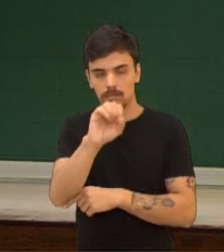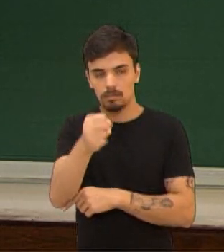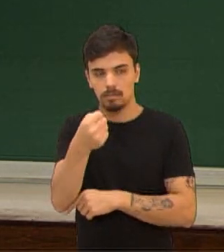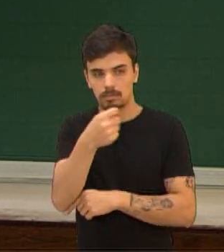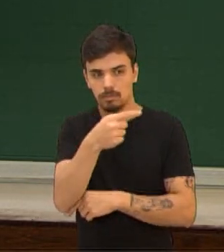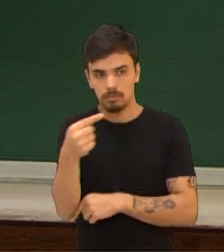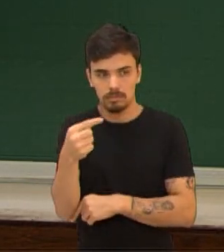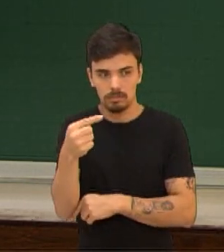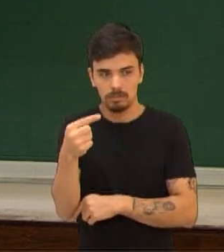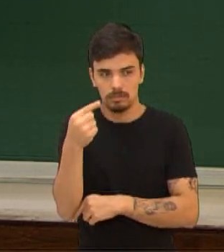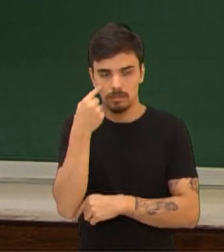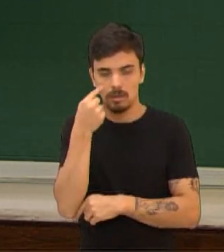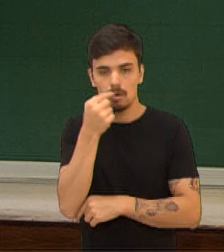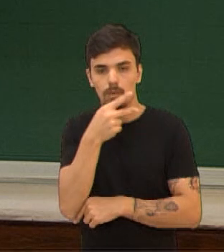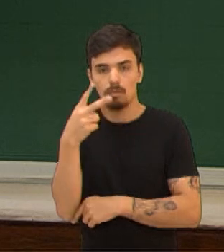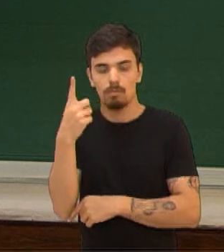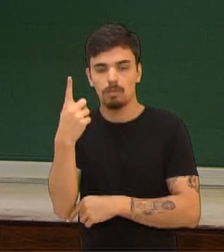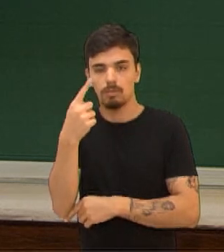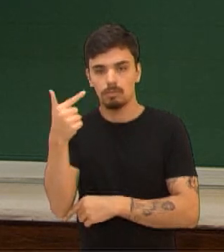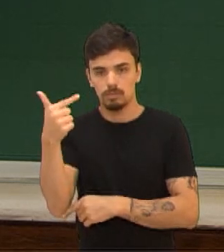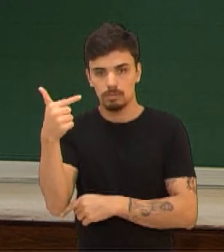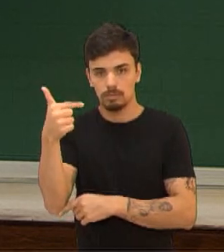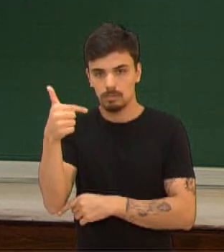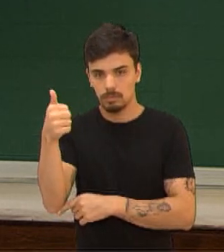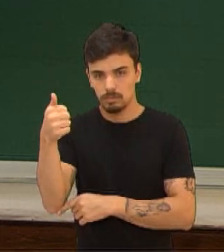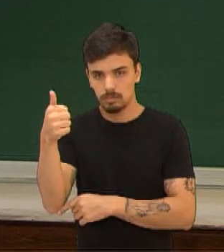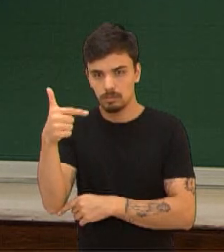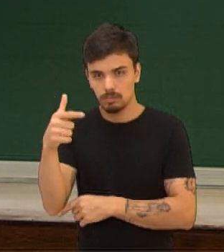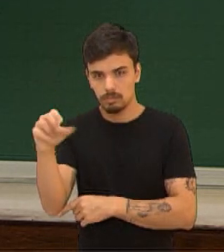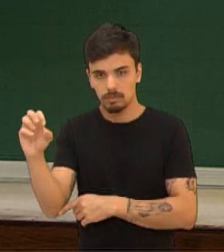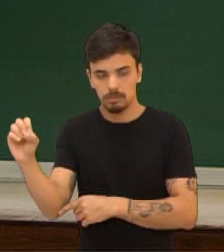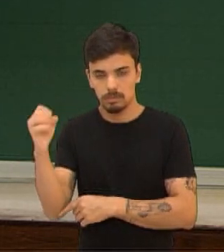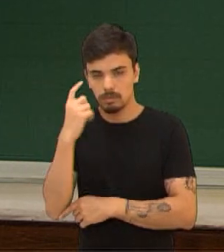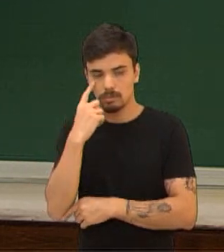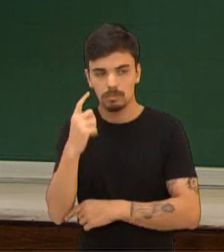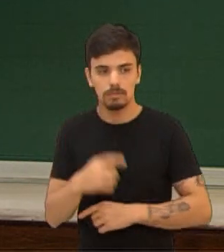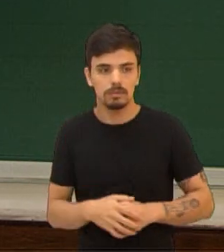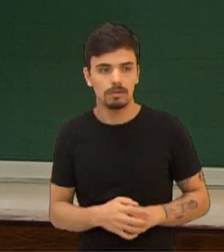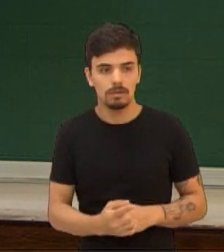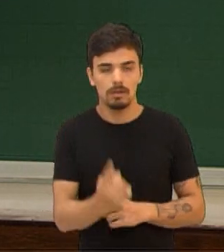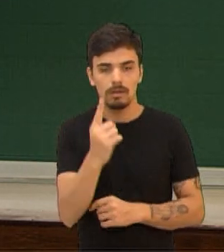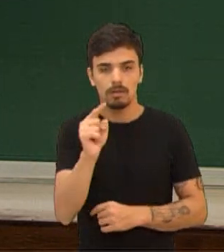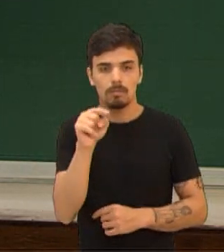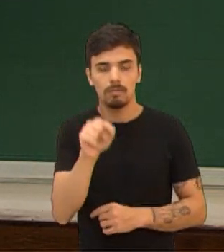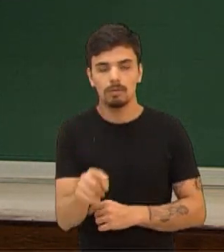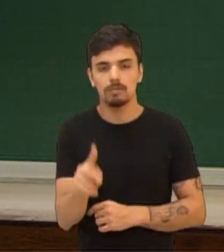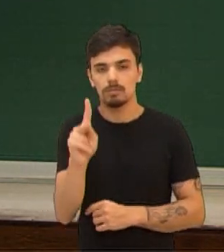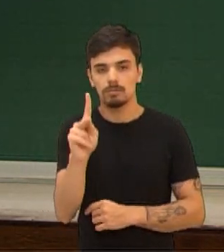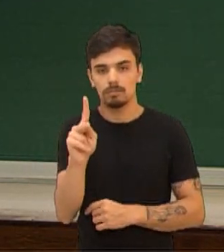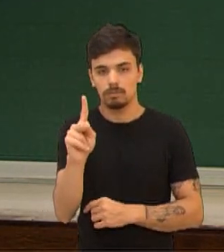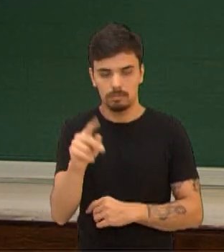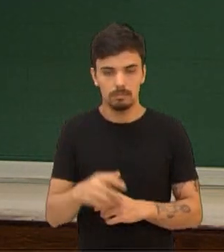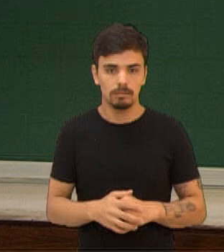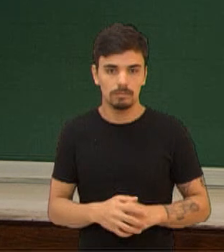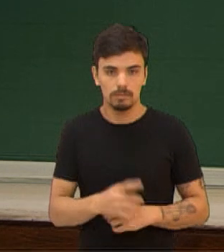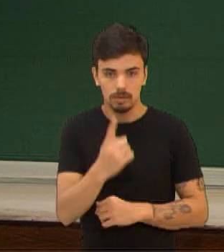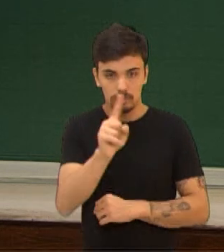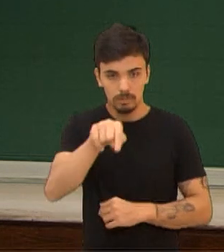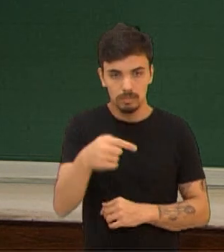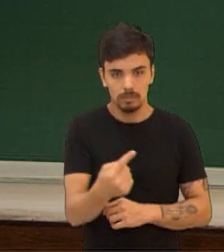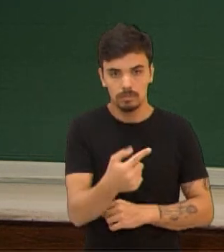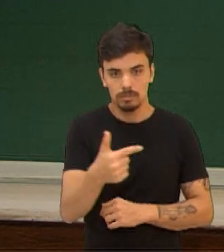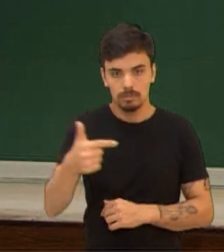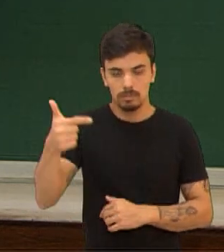0,0067 igual a 1.200 ohms. 1.200, 1 é 1.000, né? 1 é quilo, então 1,2